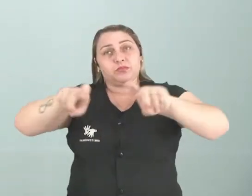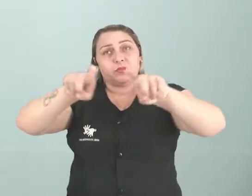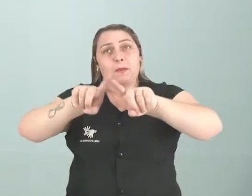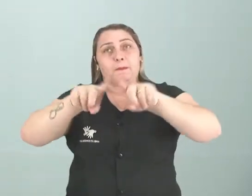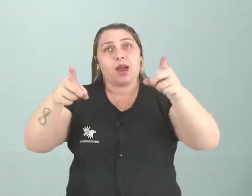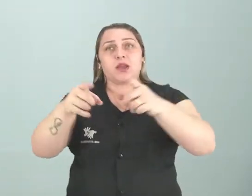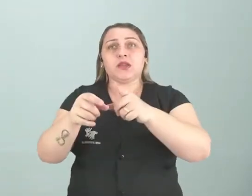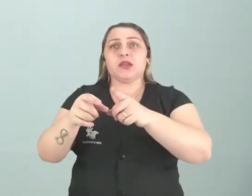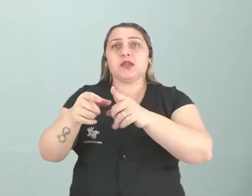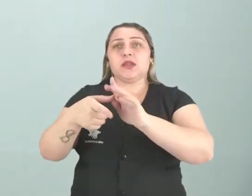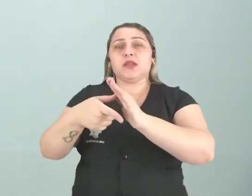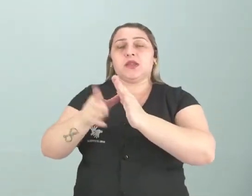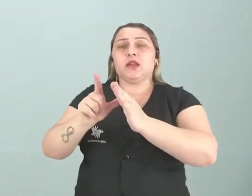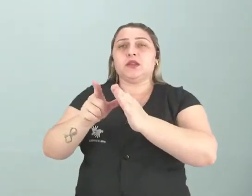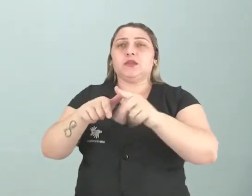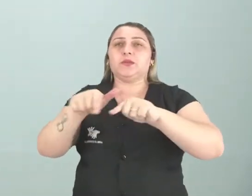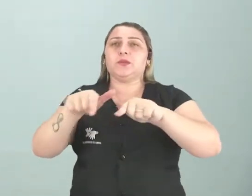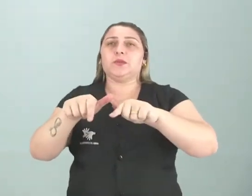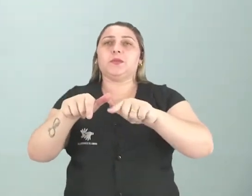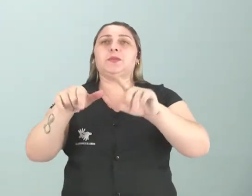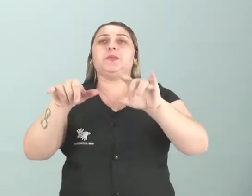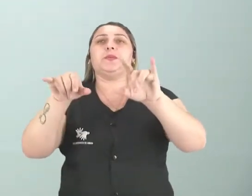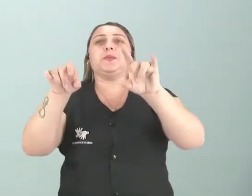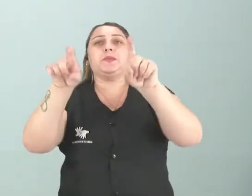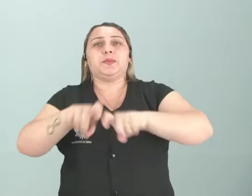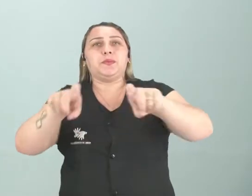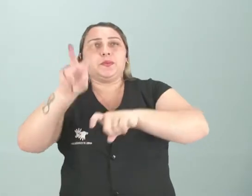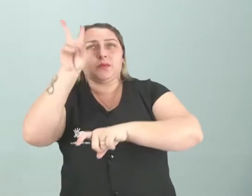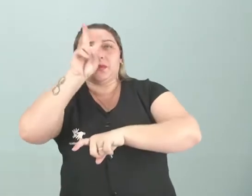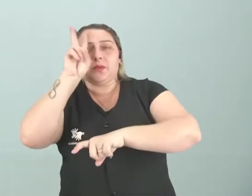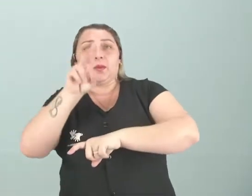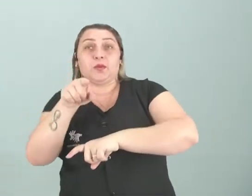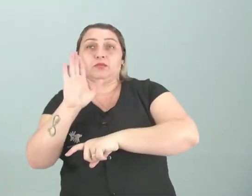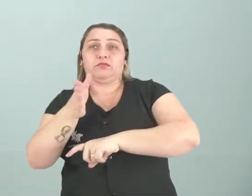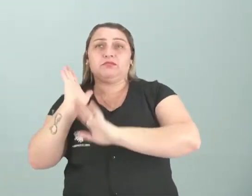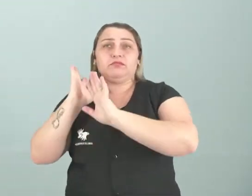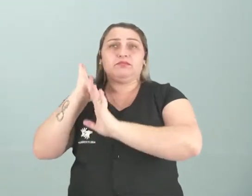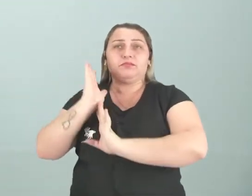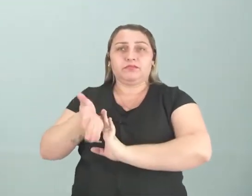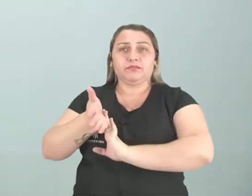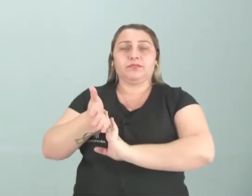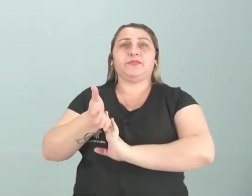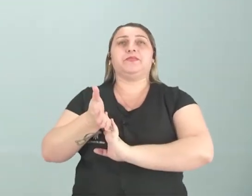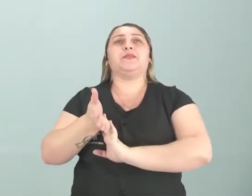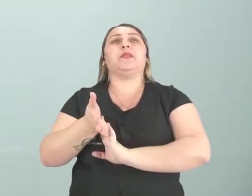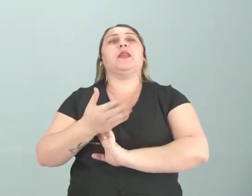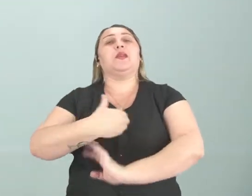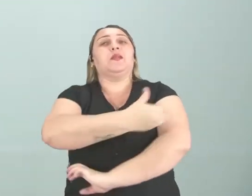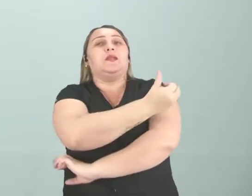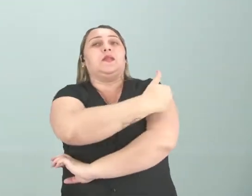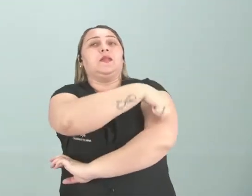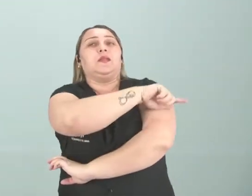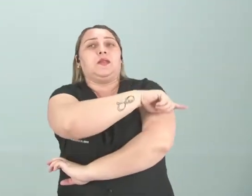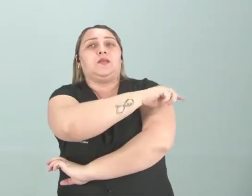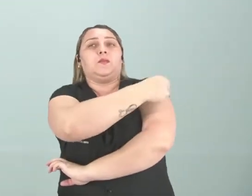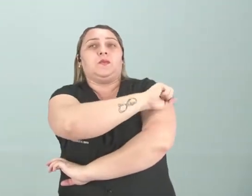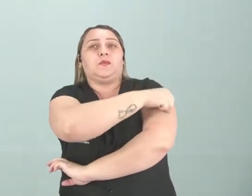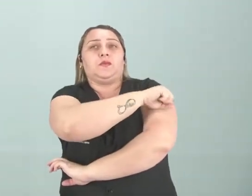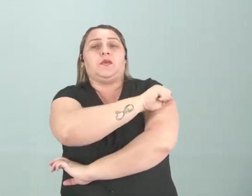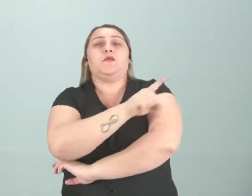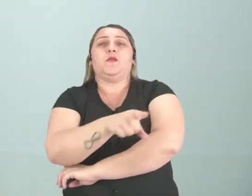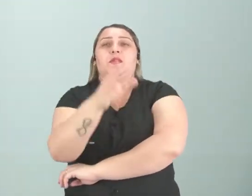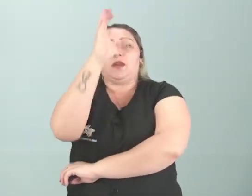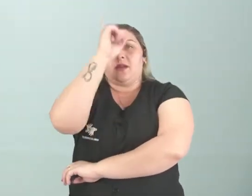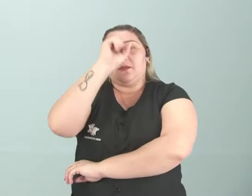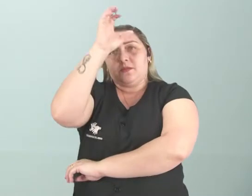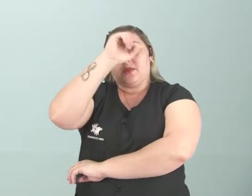gente começar a trabalhar precisamente com a informática, vamos relembrar o que você já sabe, né? No 6º, no 7º ano, no 8º ano,